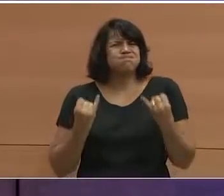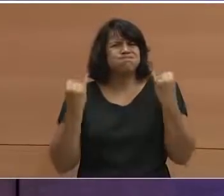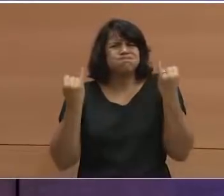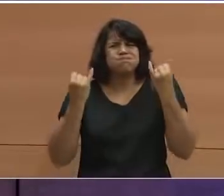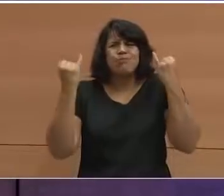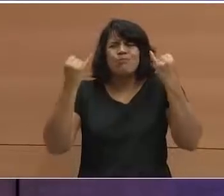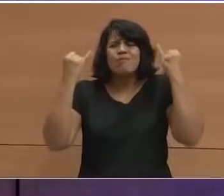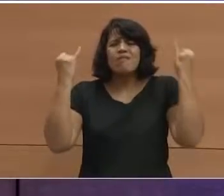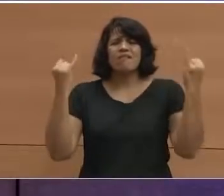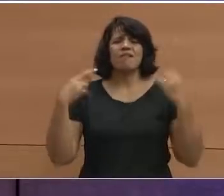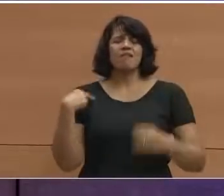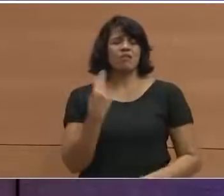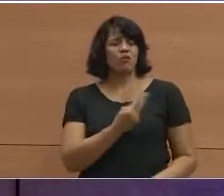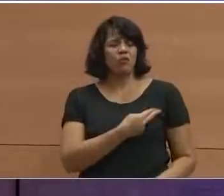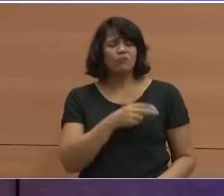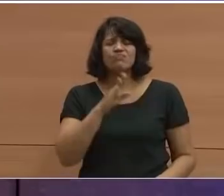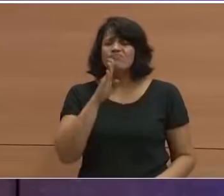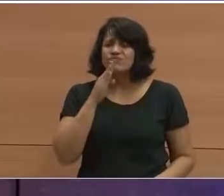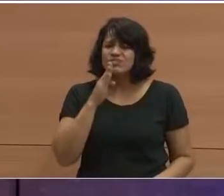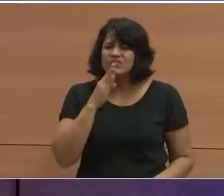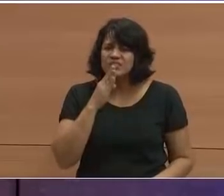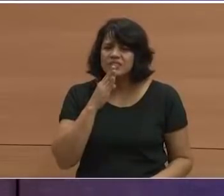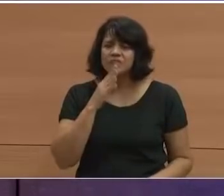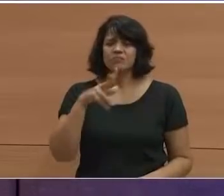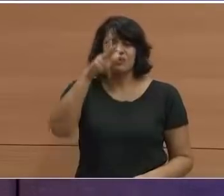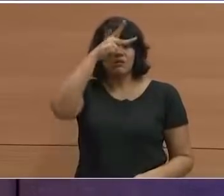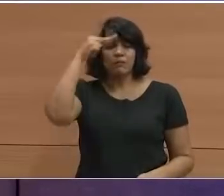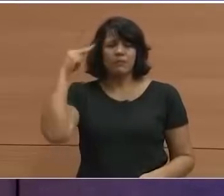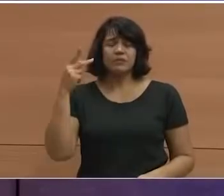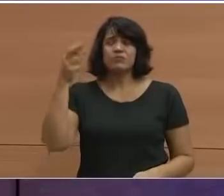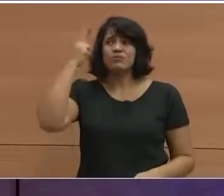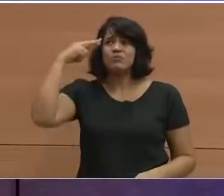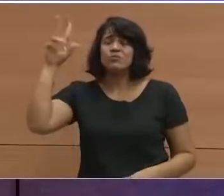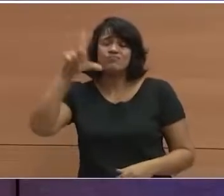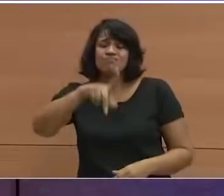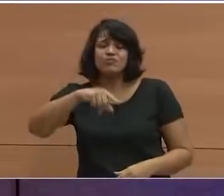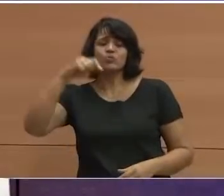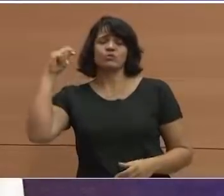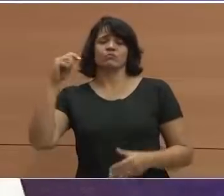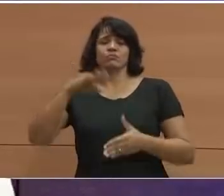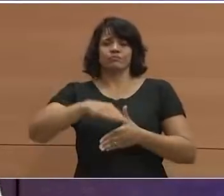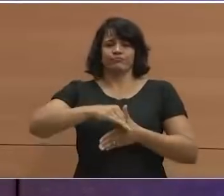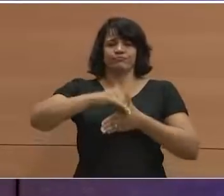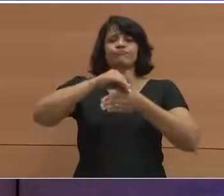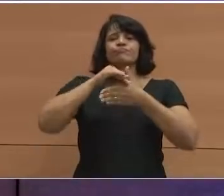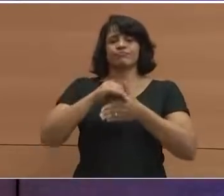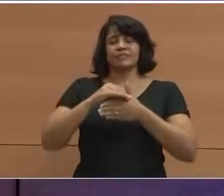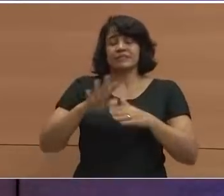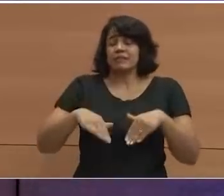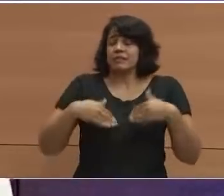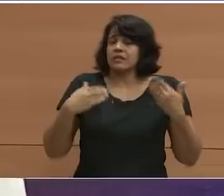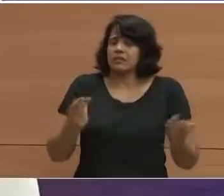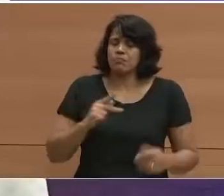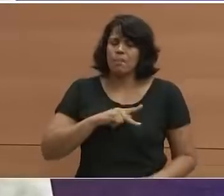de reconhecimento da liderança, não é? Então Paulo, ele